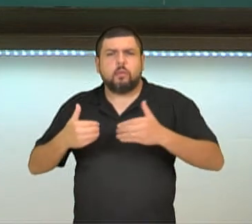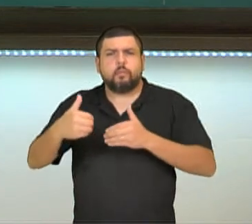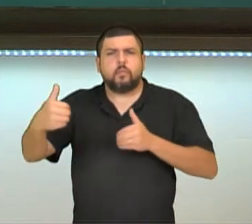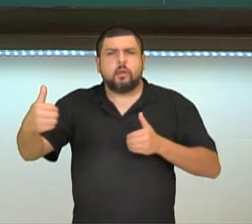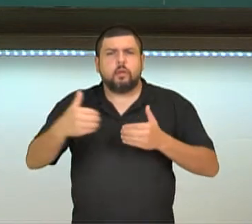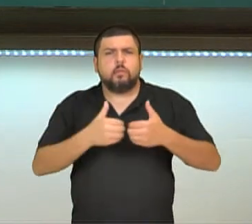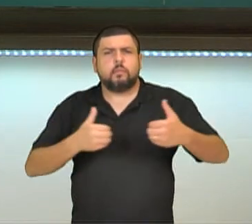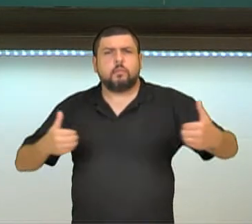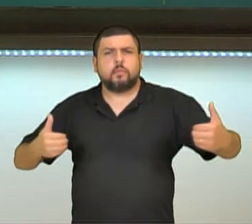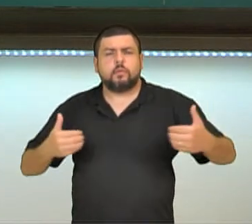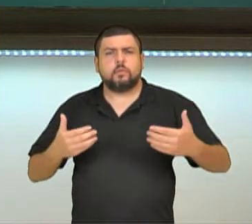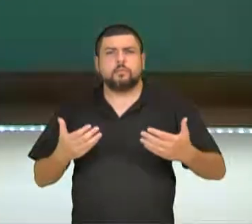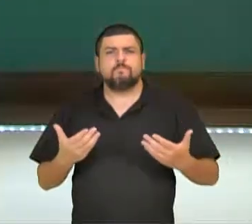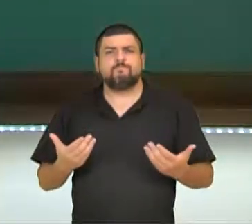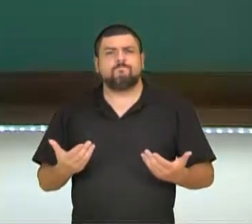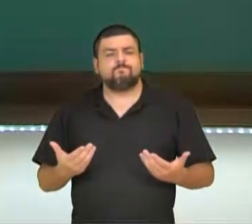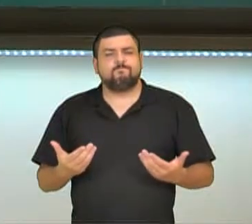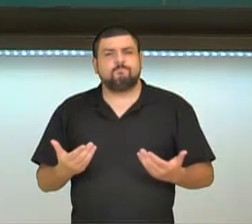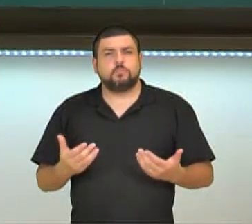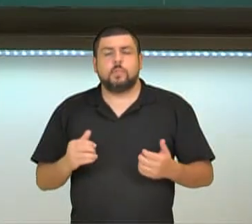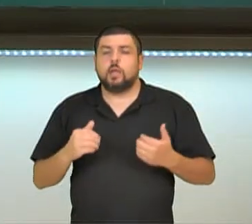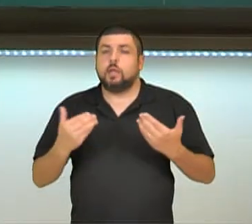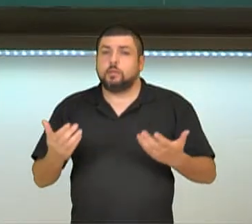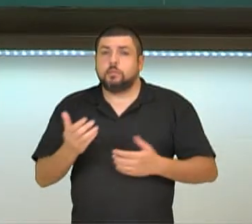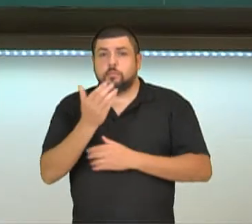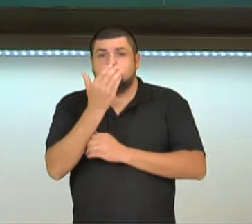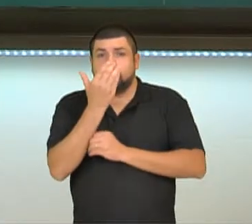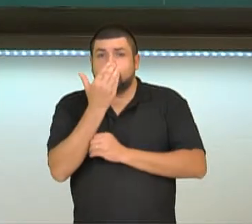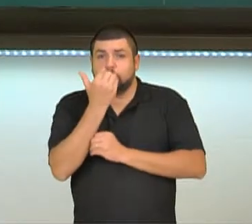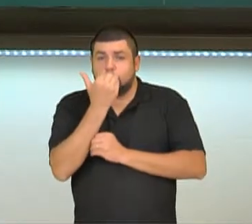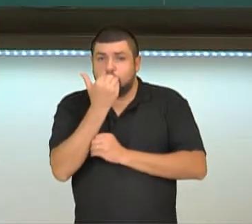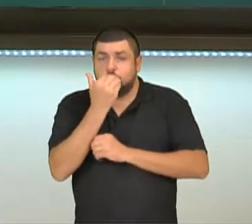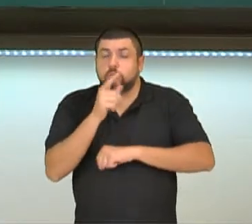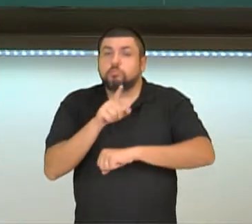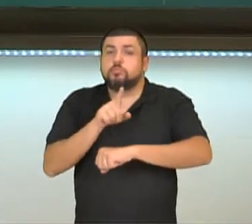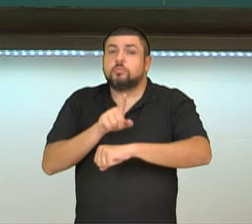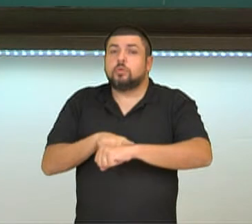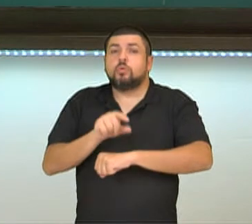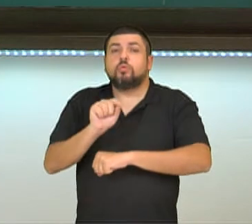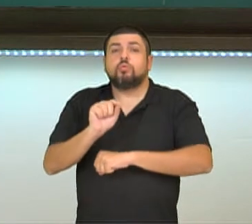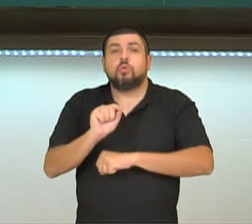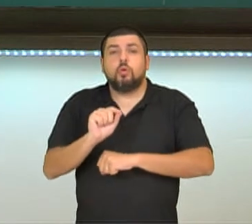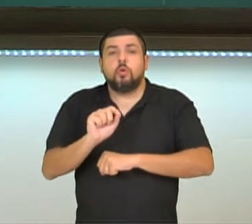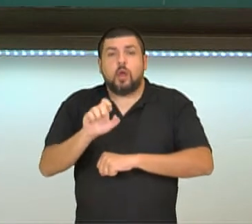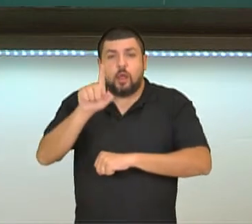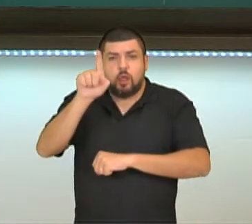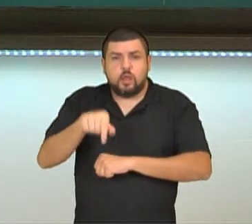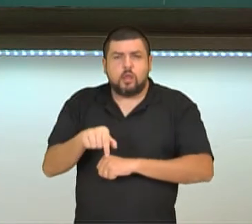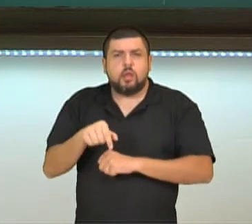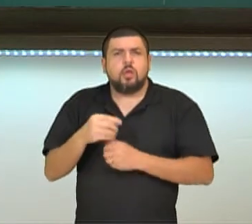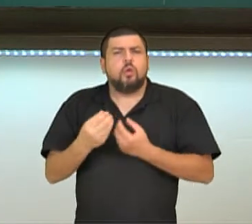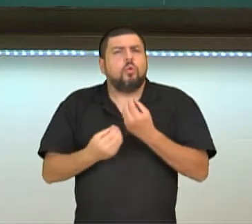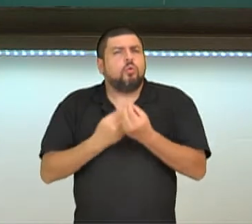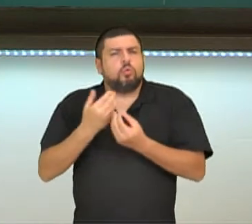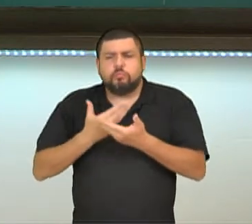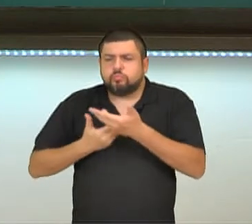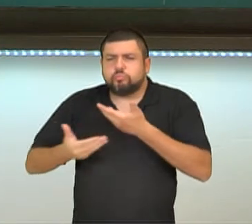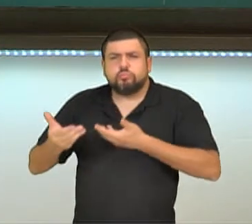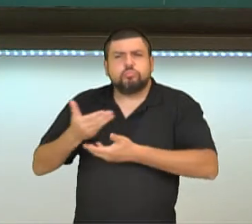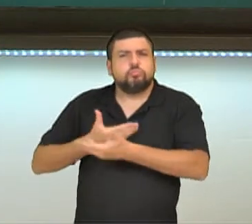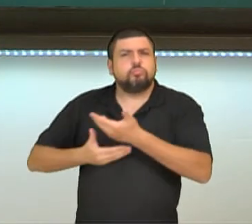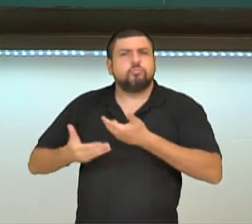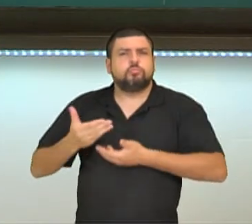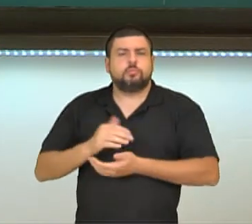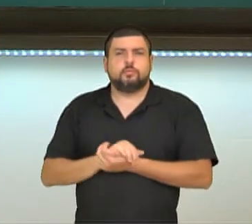está dizendo que o alimento, a alimentação mostra como as pessoas se relacionam. É